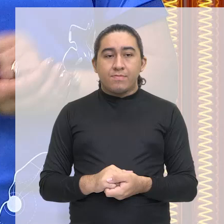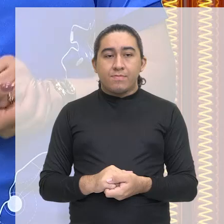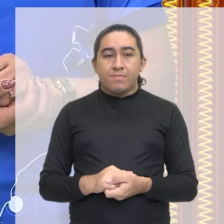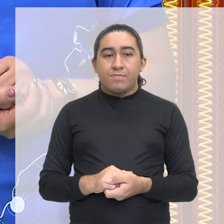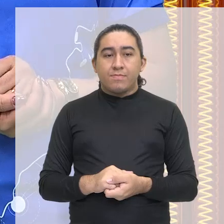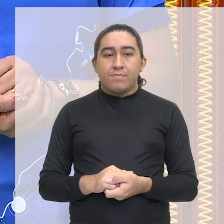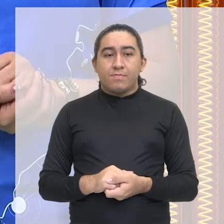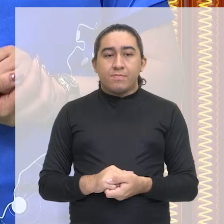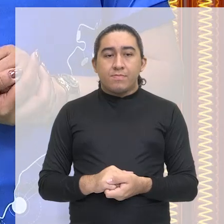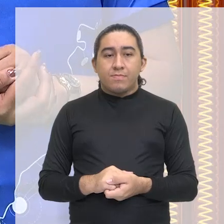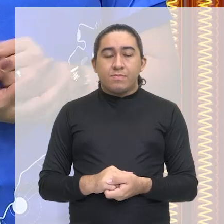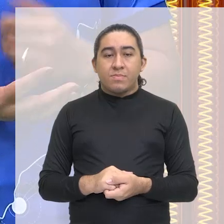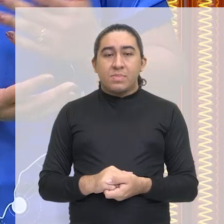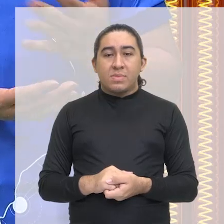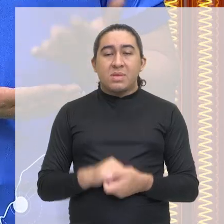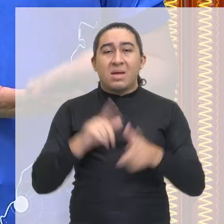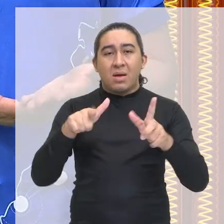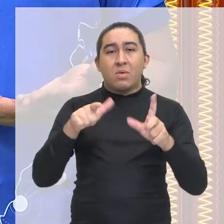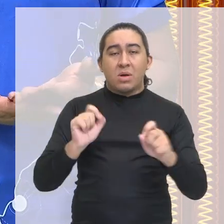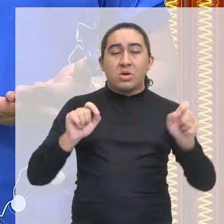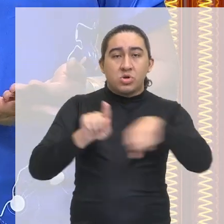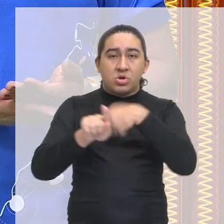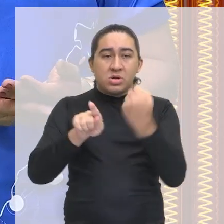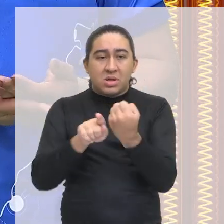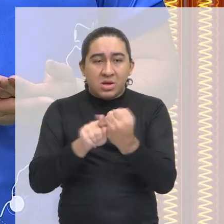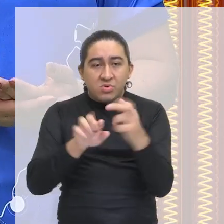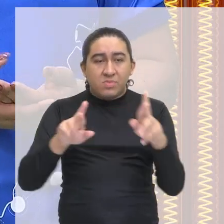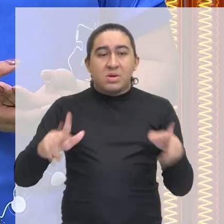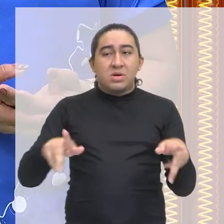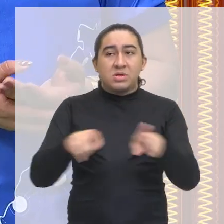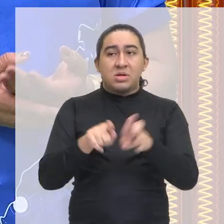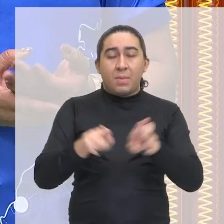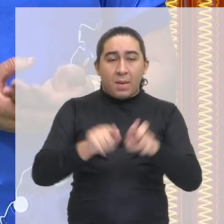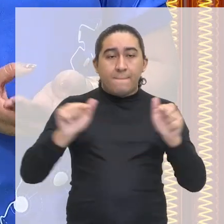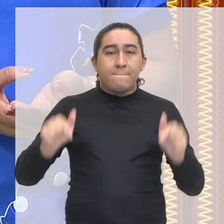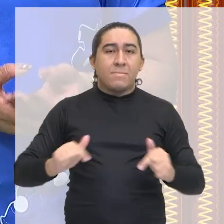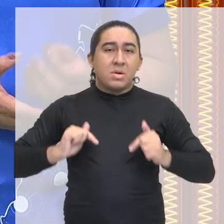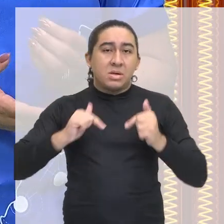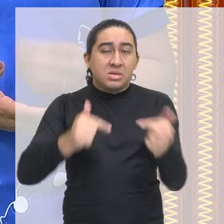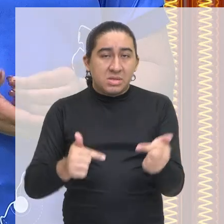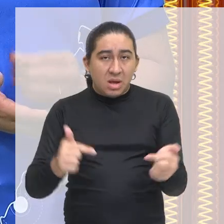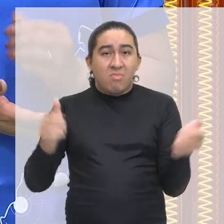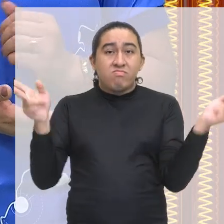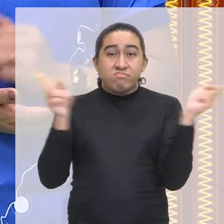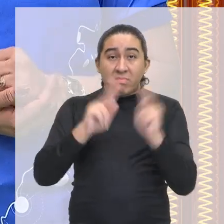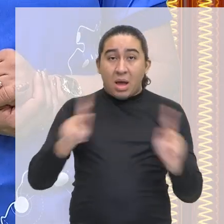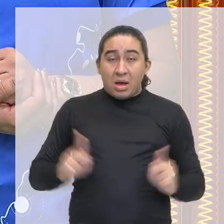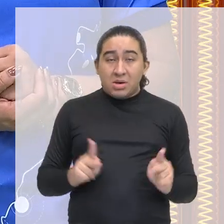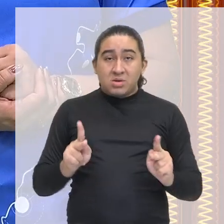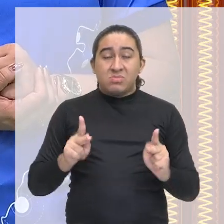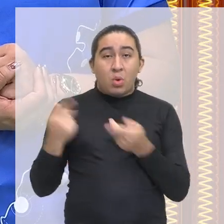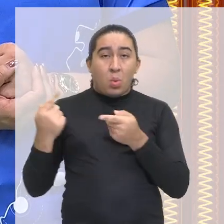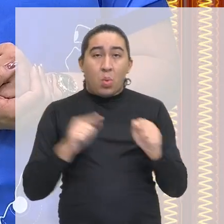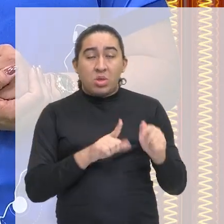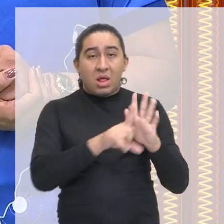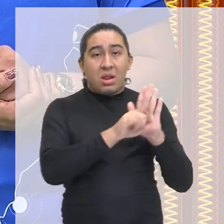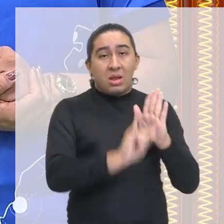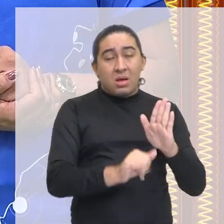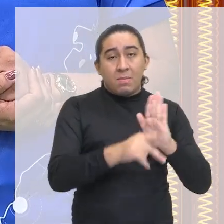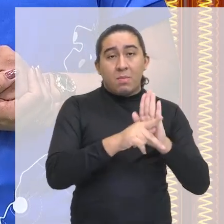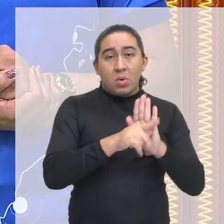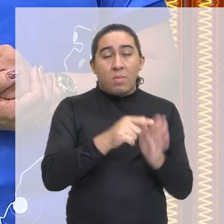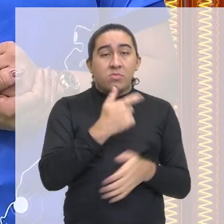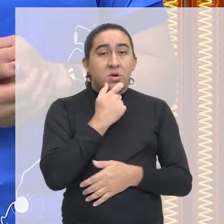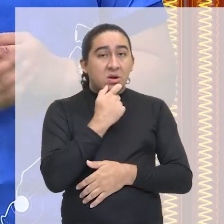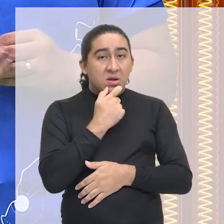Satyagraha, que envolvia desobediência civil e protestos pacíficos contra as leis e também